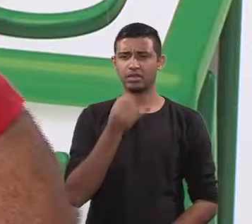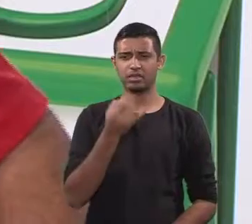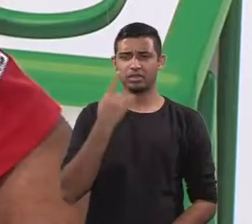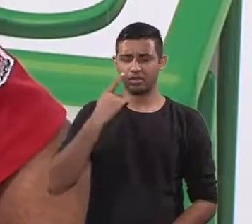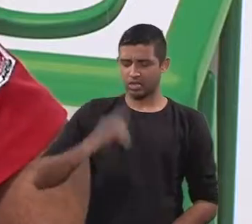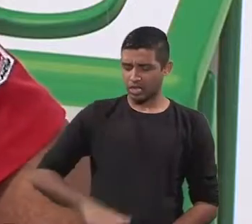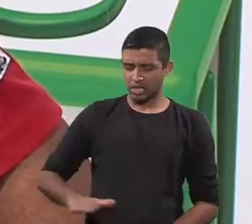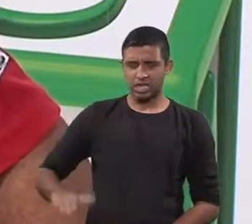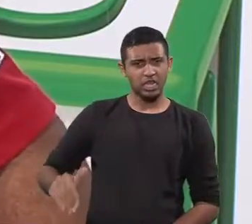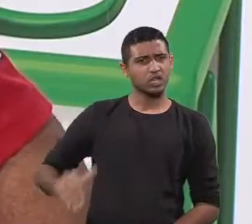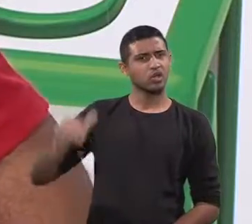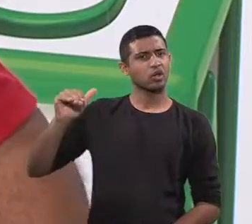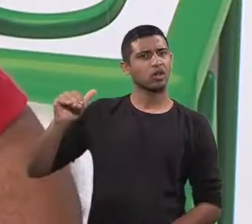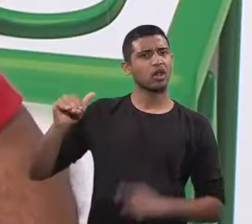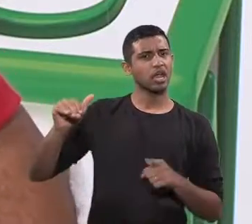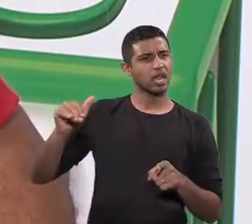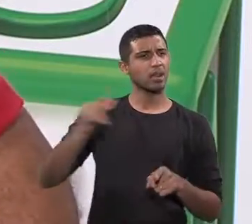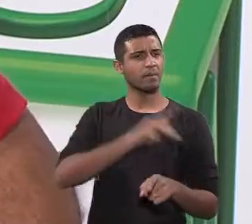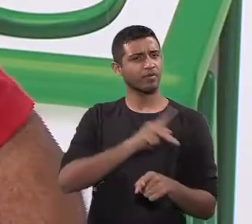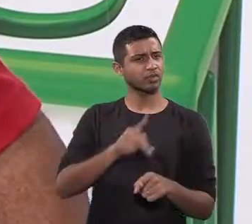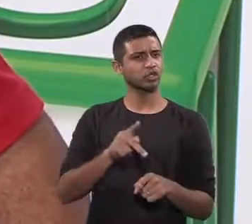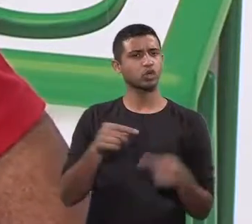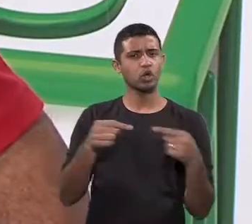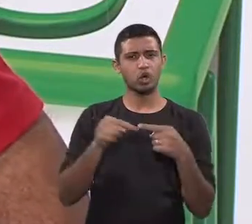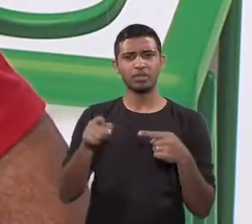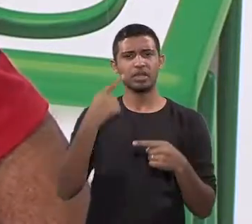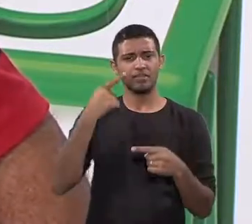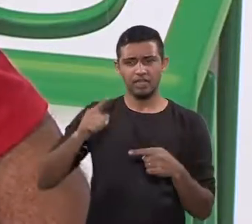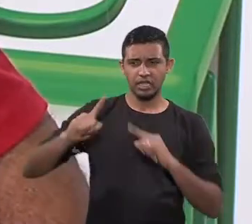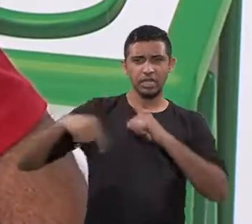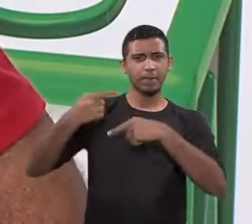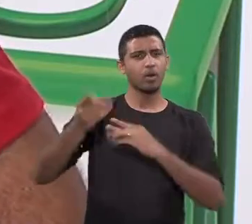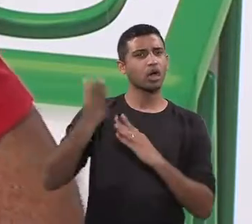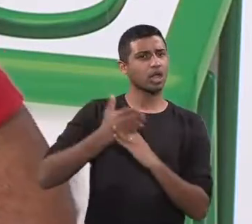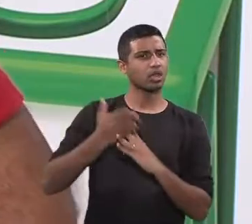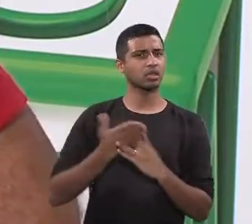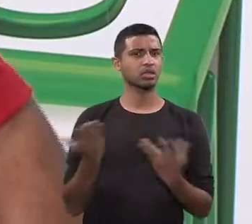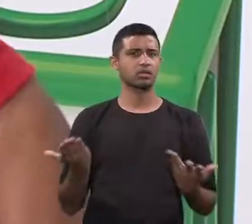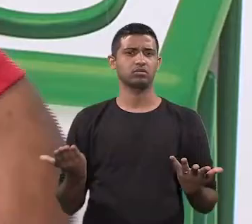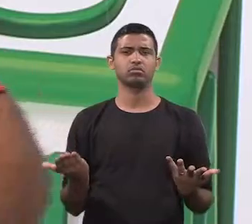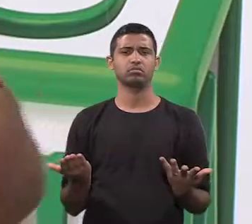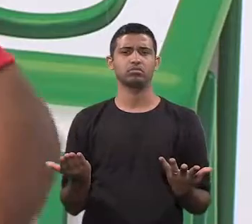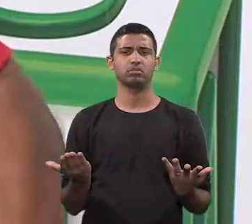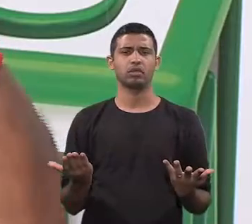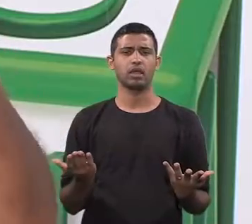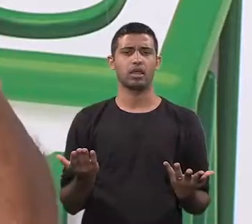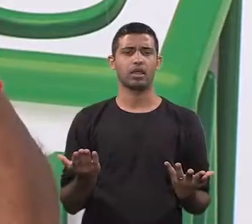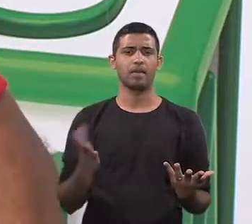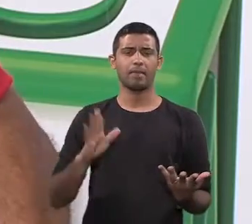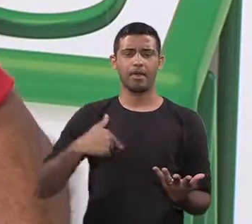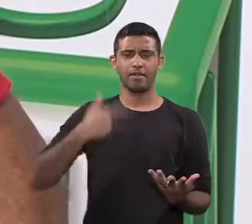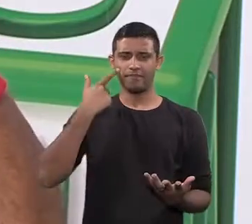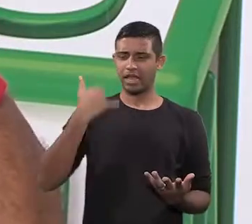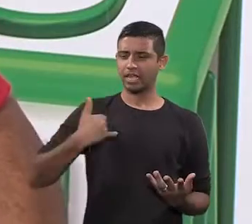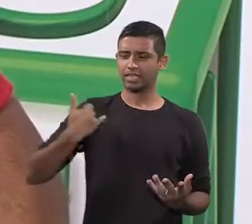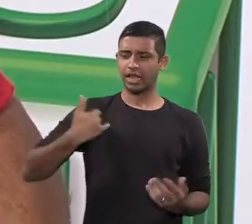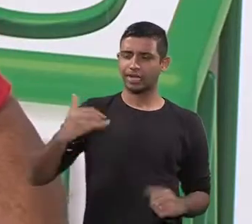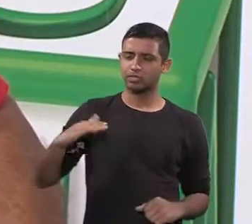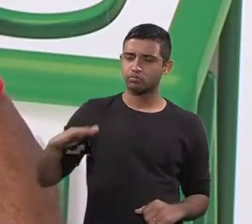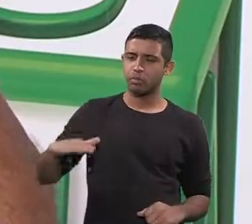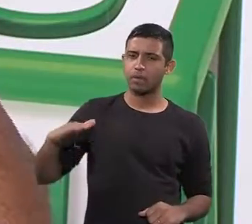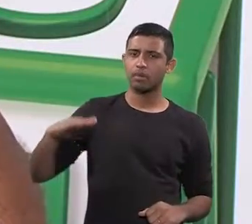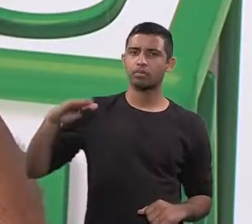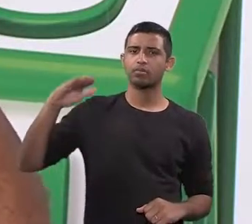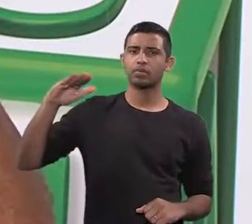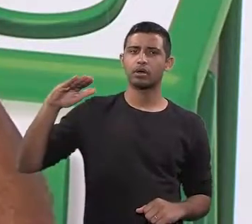damos valor, porque o professor de educação física é aquele que vai dar continuidade ao recreio. Mas quando nós chegamos a uma melhor idade, aí